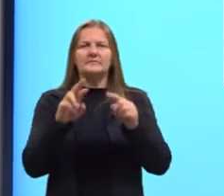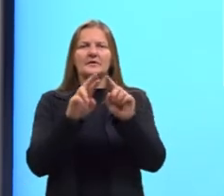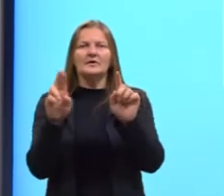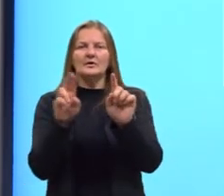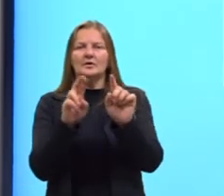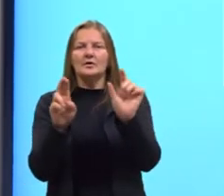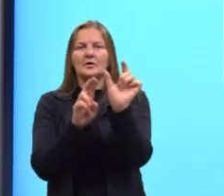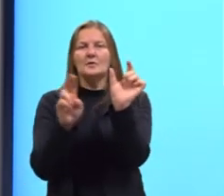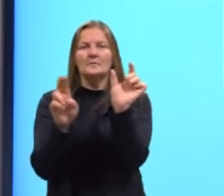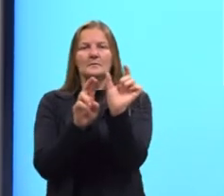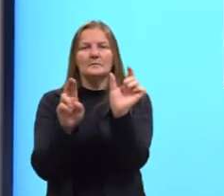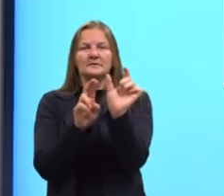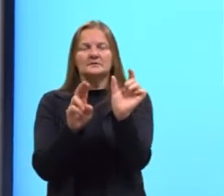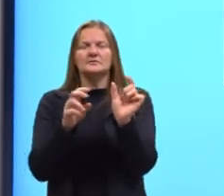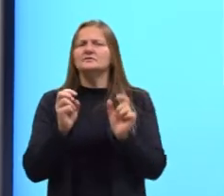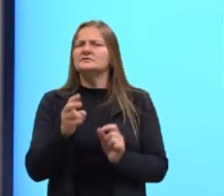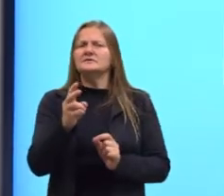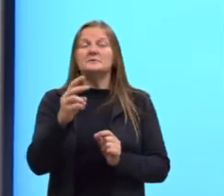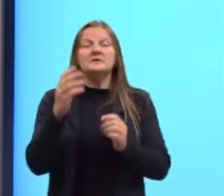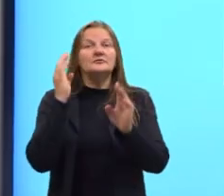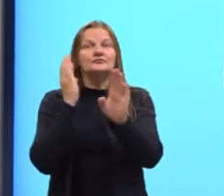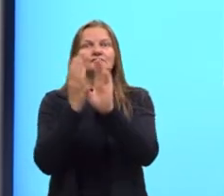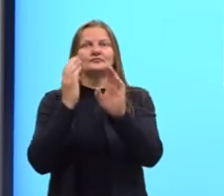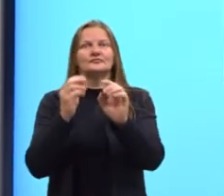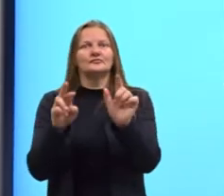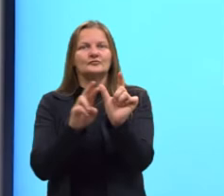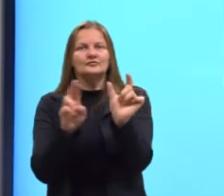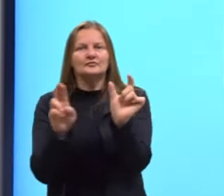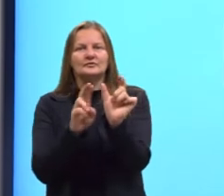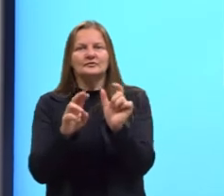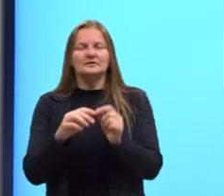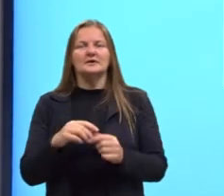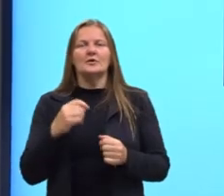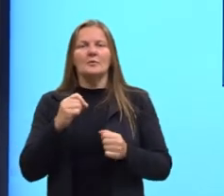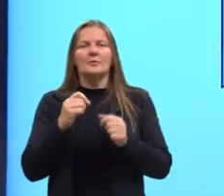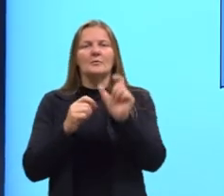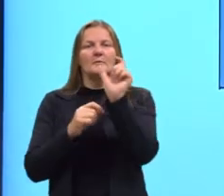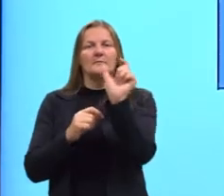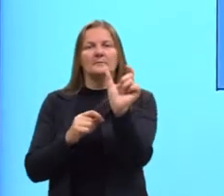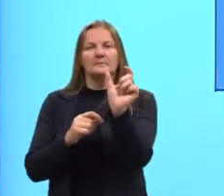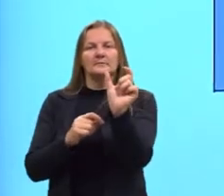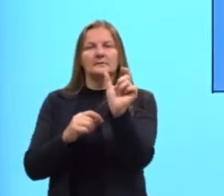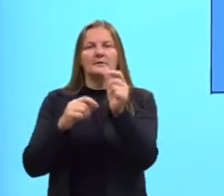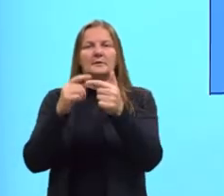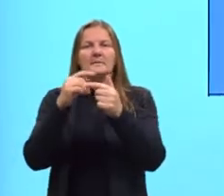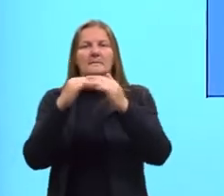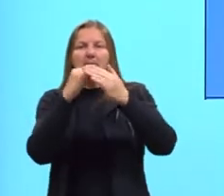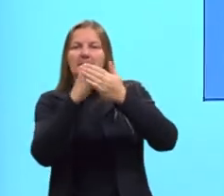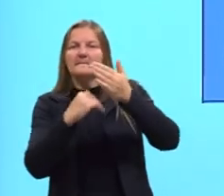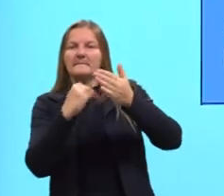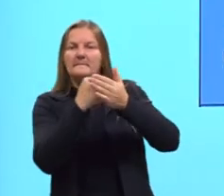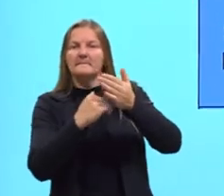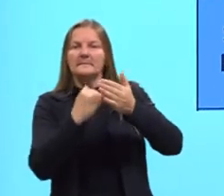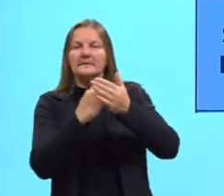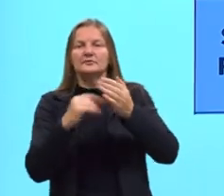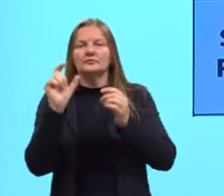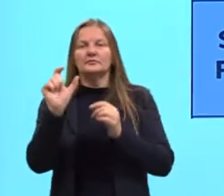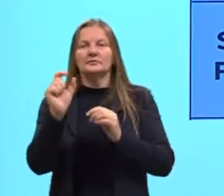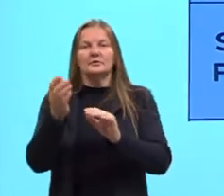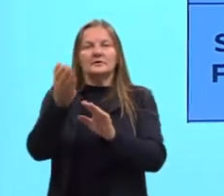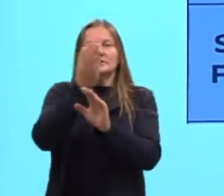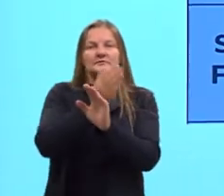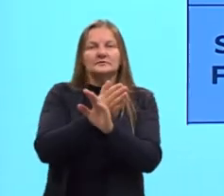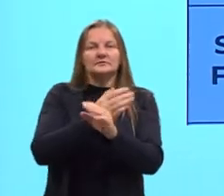razão sempre que queremos descobrir a razão Nós pegamos o termo e subtraímos o termo anterior